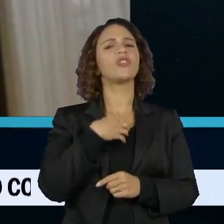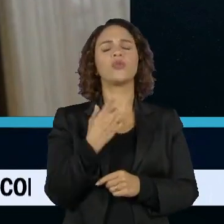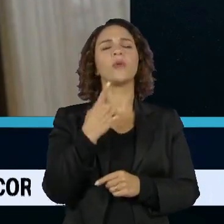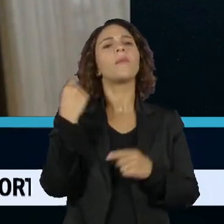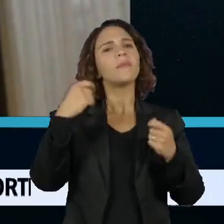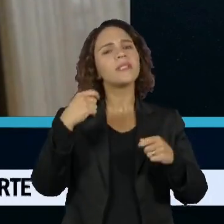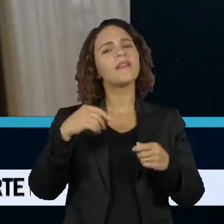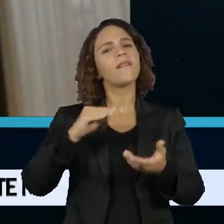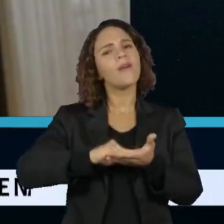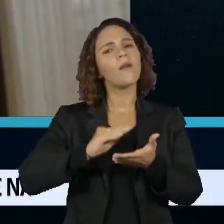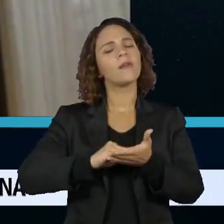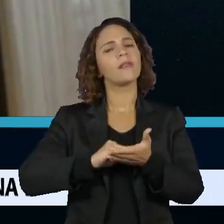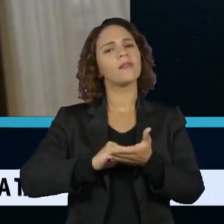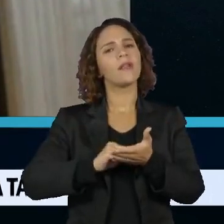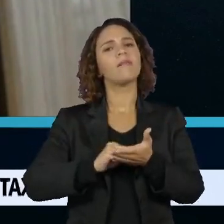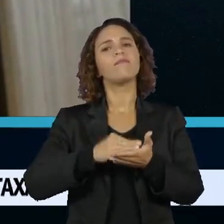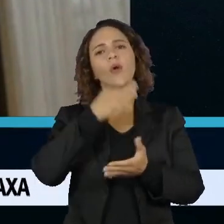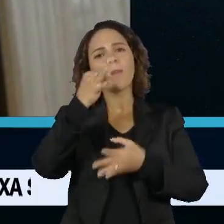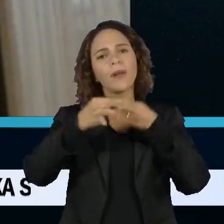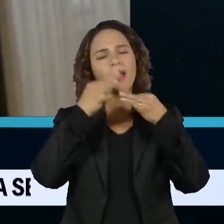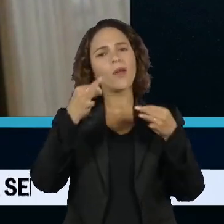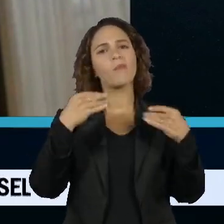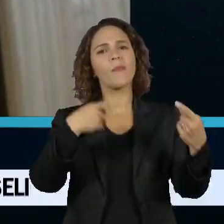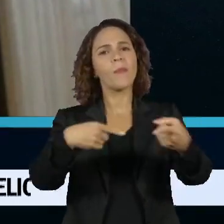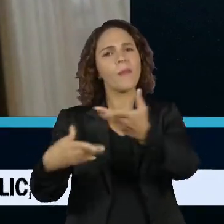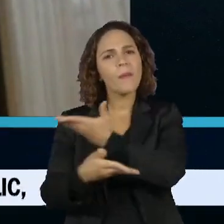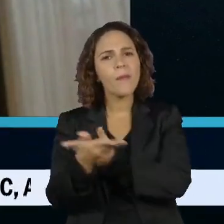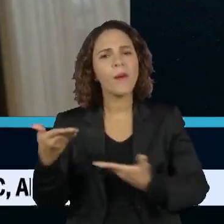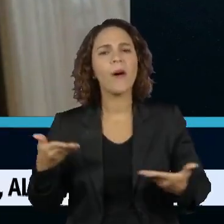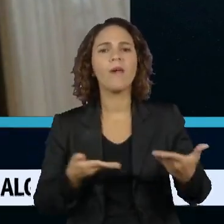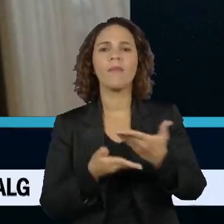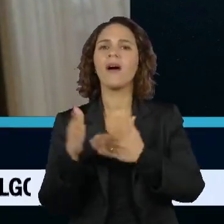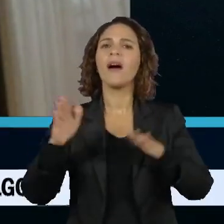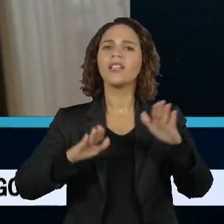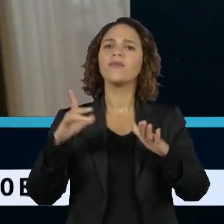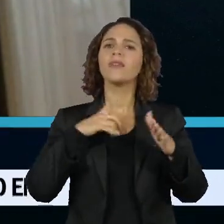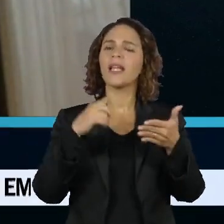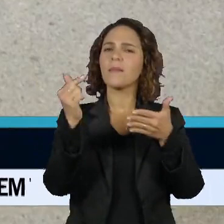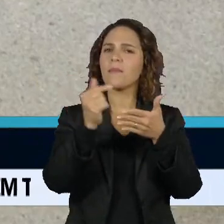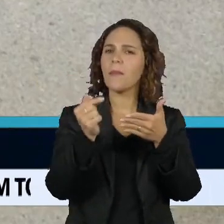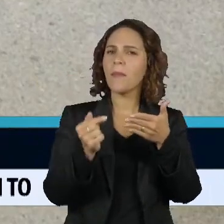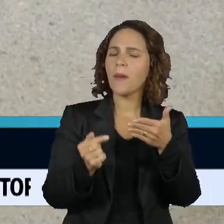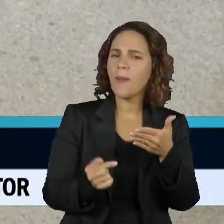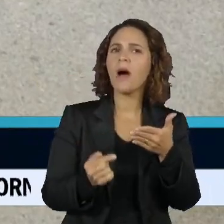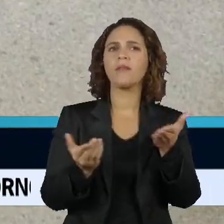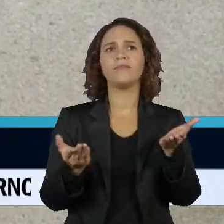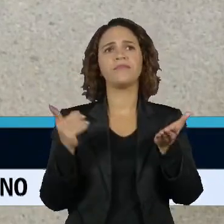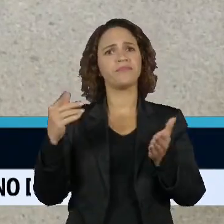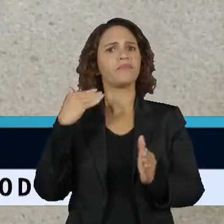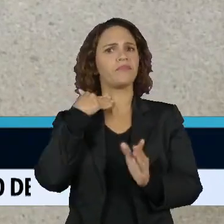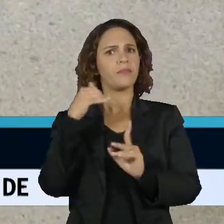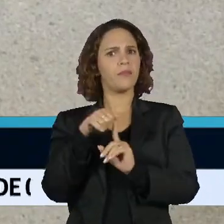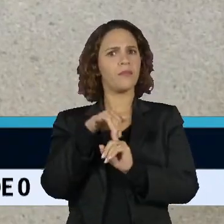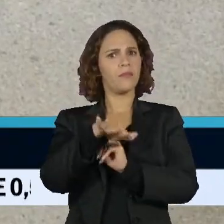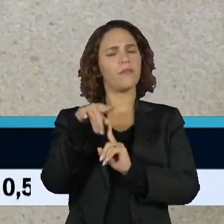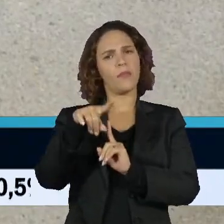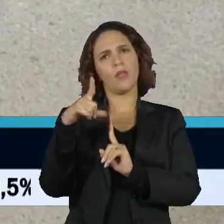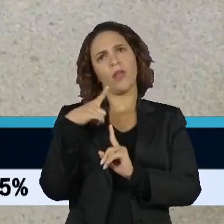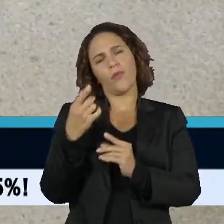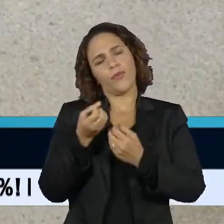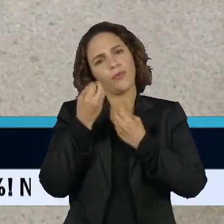talvez nem sempre levando em consideração conjunto de variáveis da economia, embora o Banco Central tenha muita